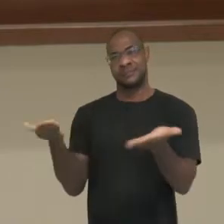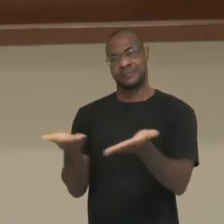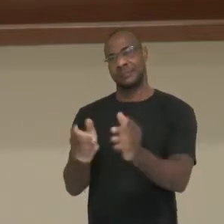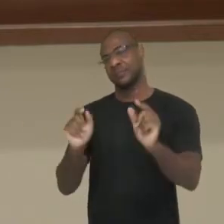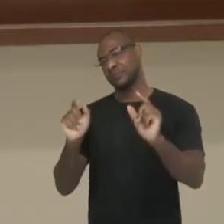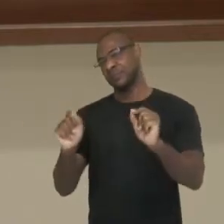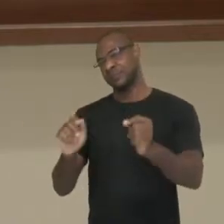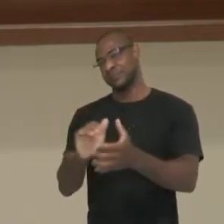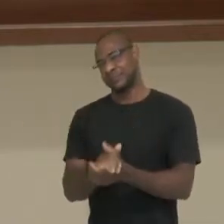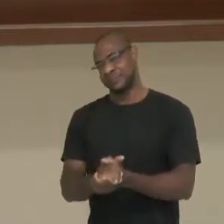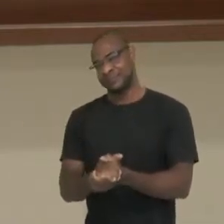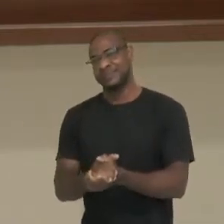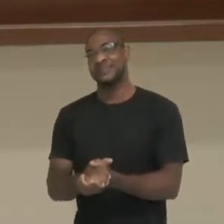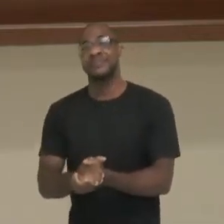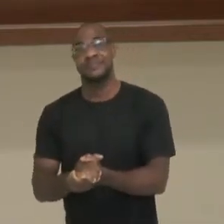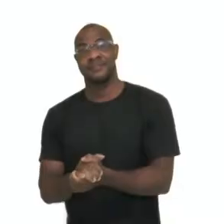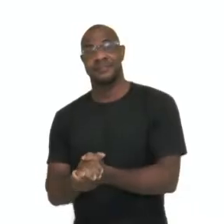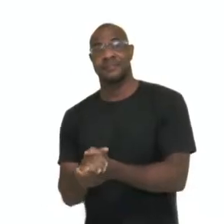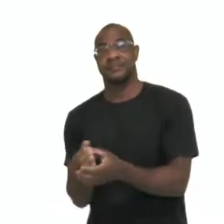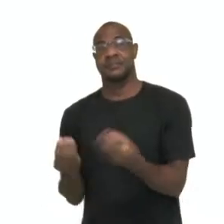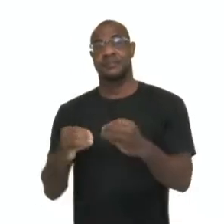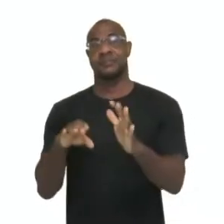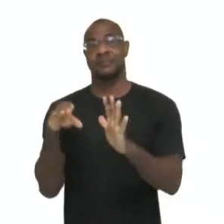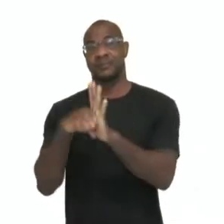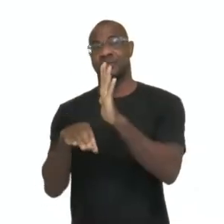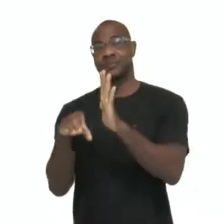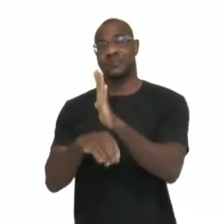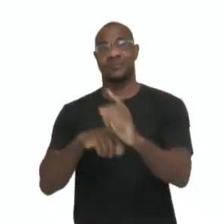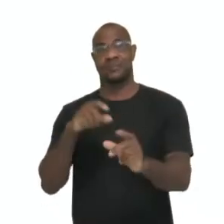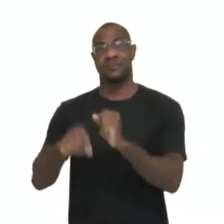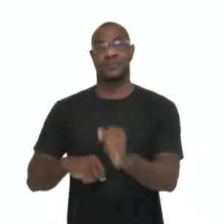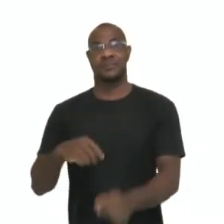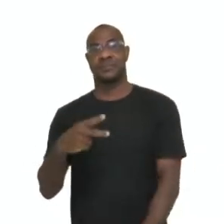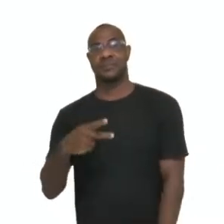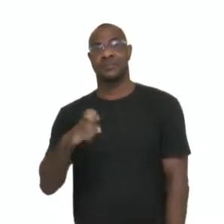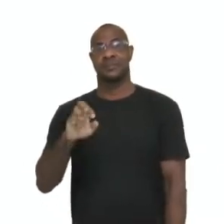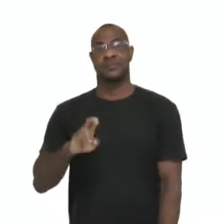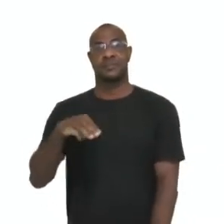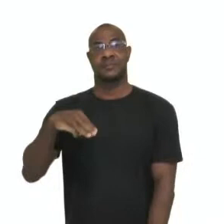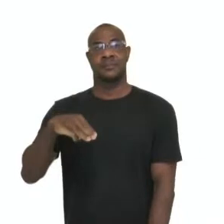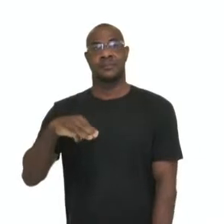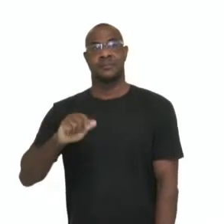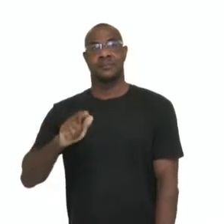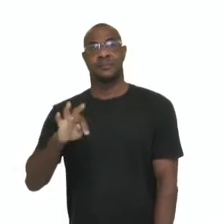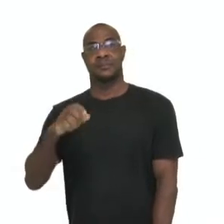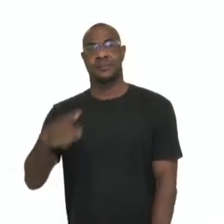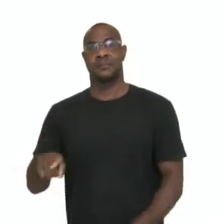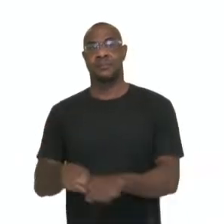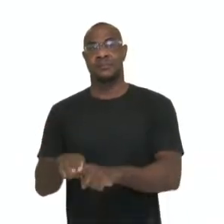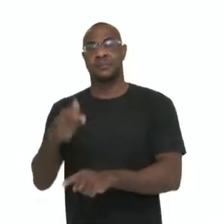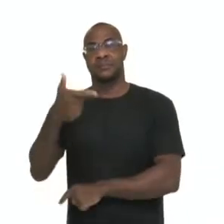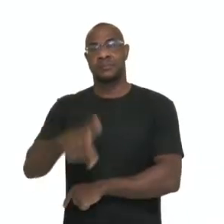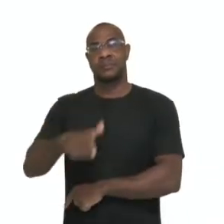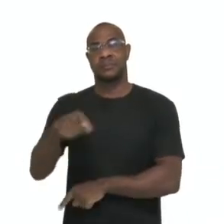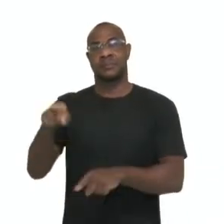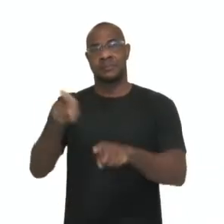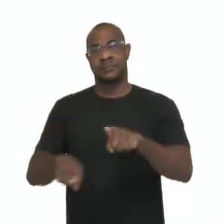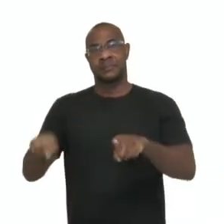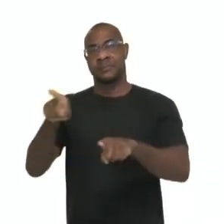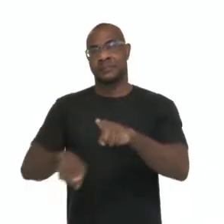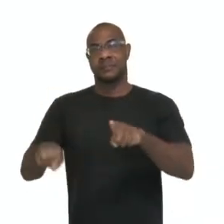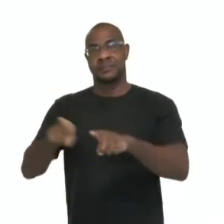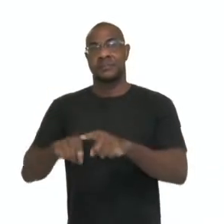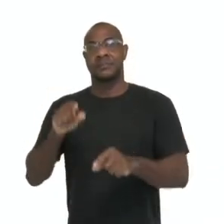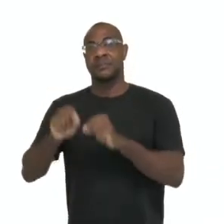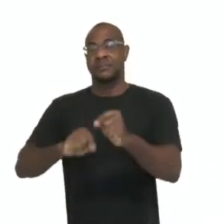hoje? Então vamos lá. Aplicar o conceito de permutação com repetição na resolução